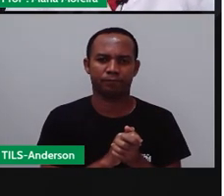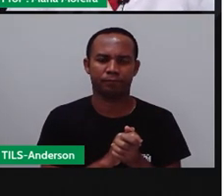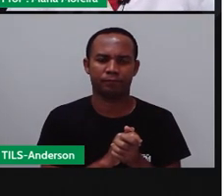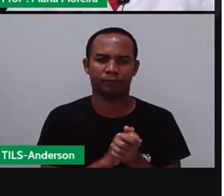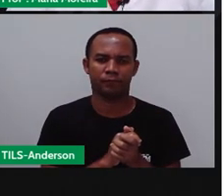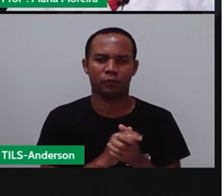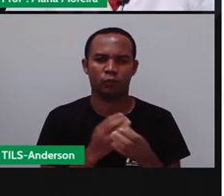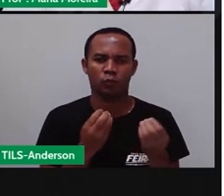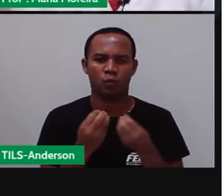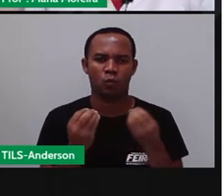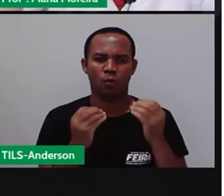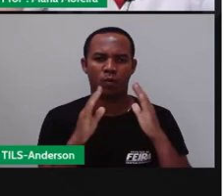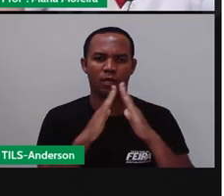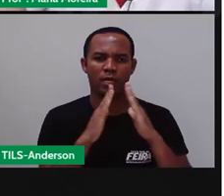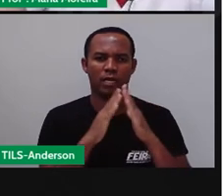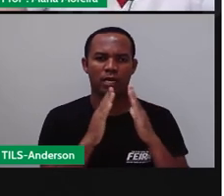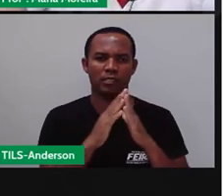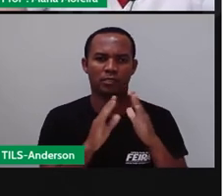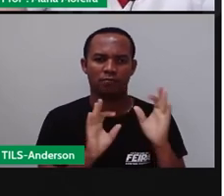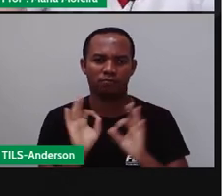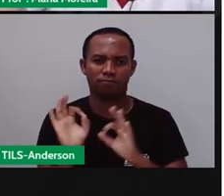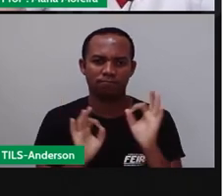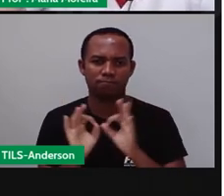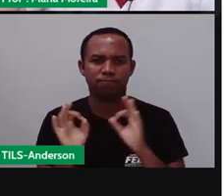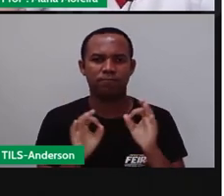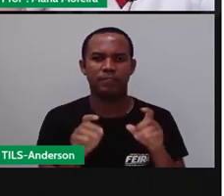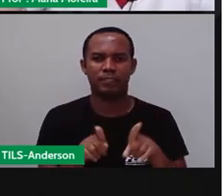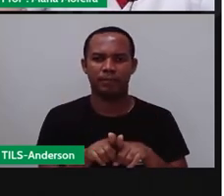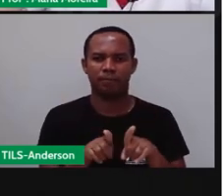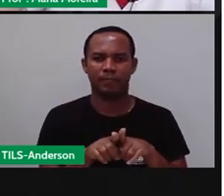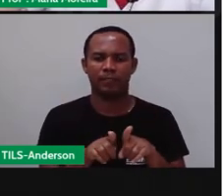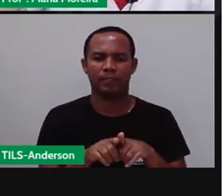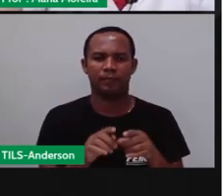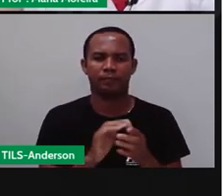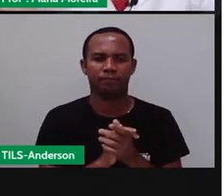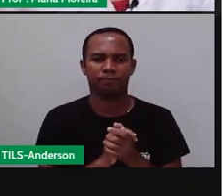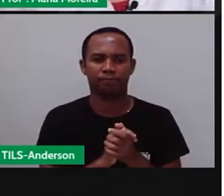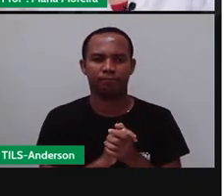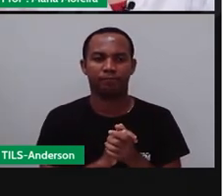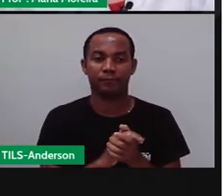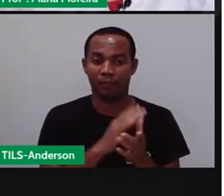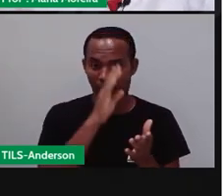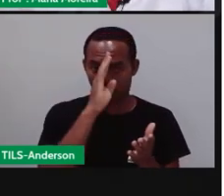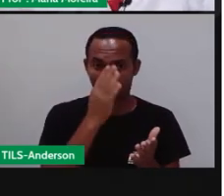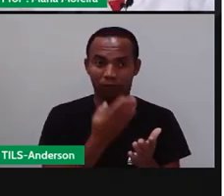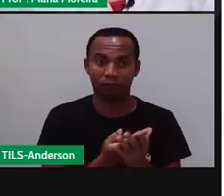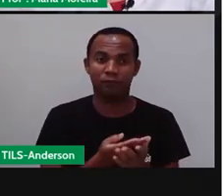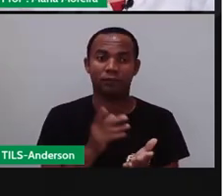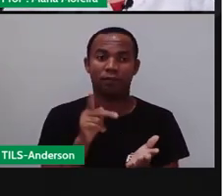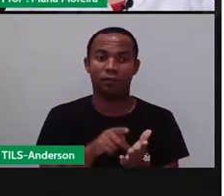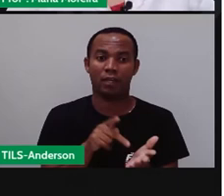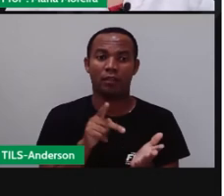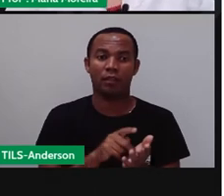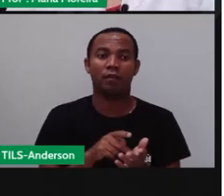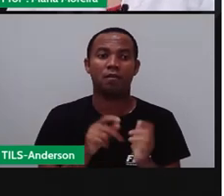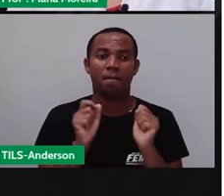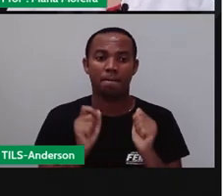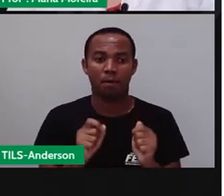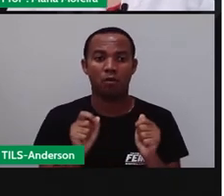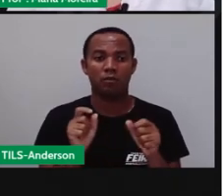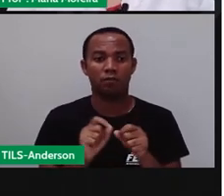de tarefas da casa. Eu faço também, gente. Eu faço essa lista, Anderson, acredite. Você pode fazê-la,